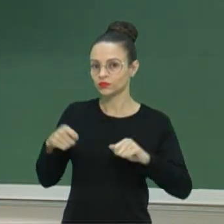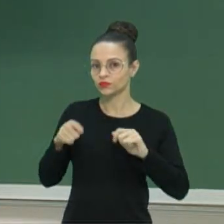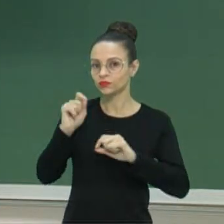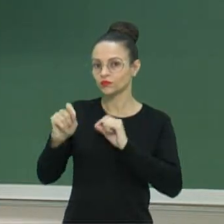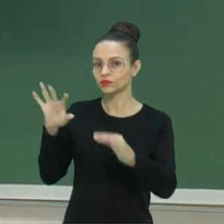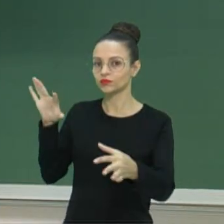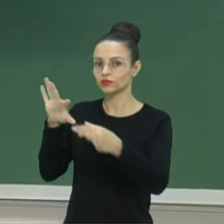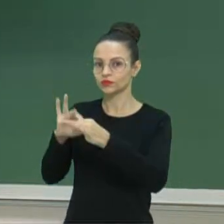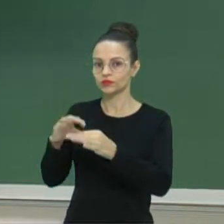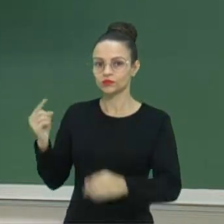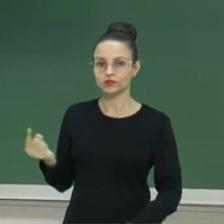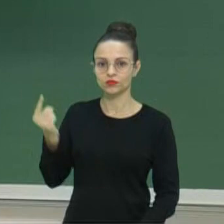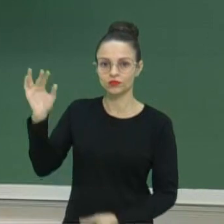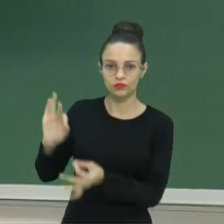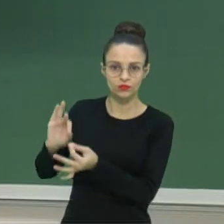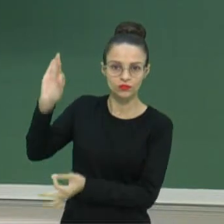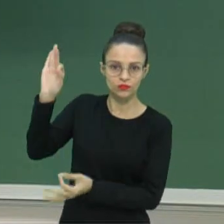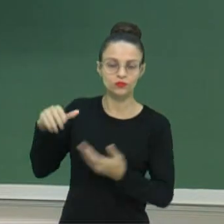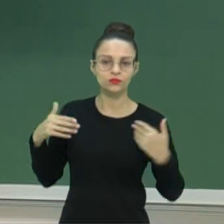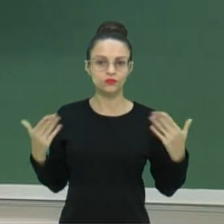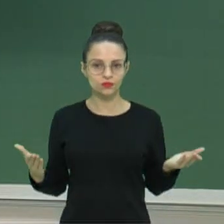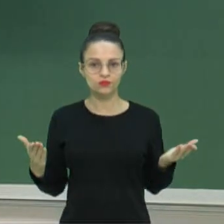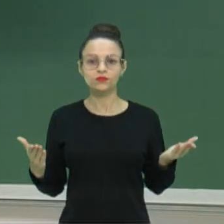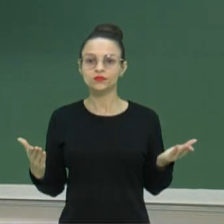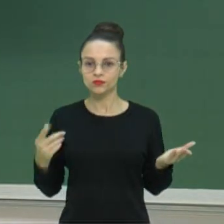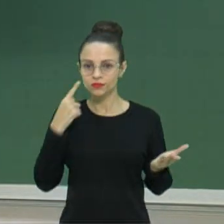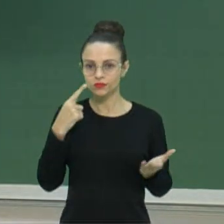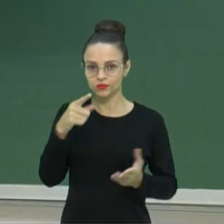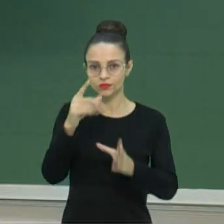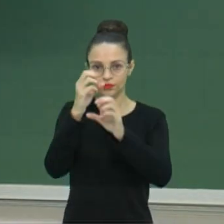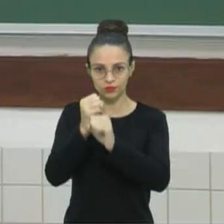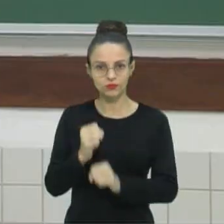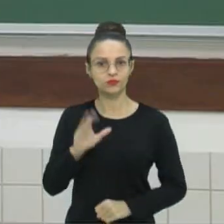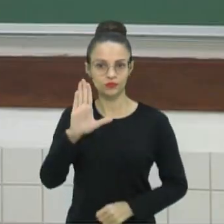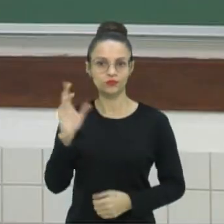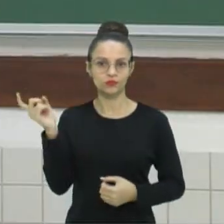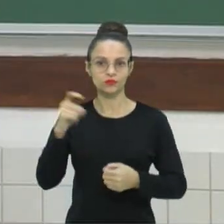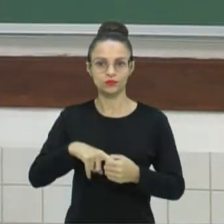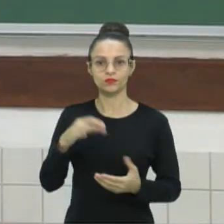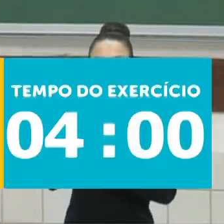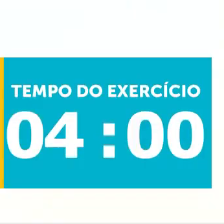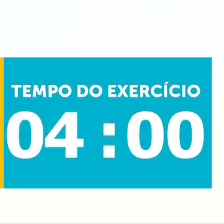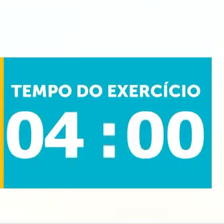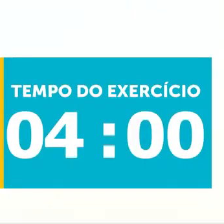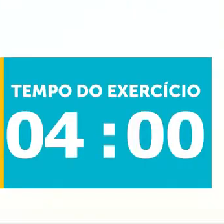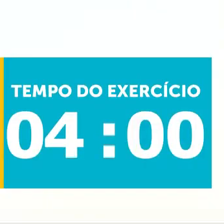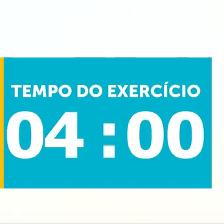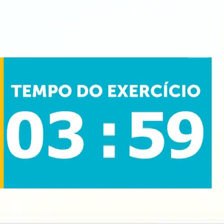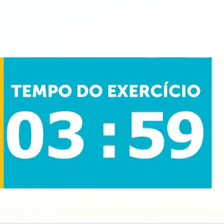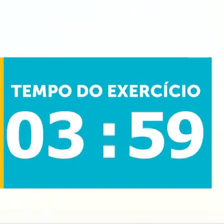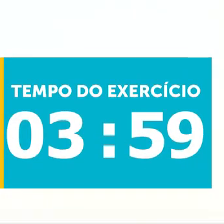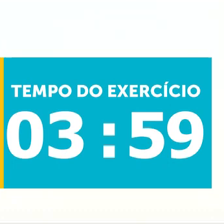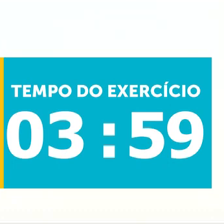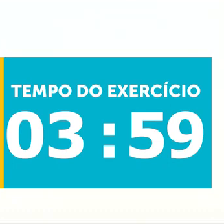é associada à altura, certo? E pegue, faça os cálculos e daqui a pouco a gente volta para responder essa questão.